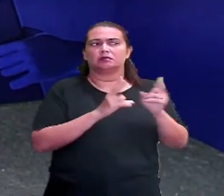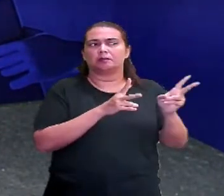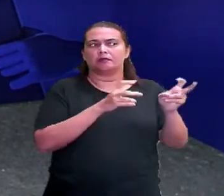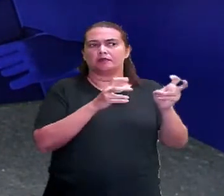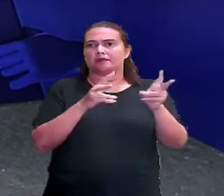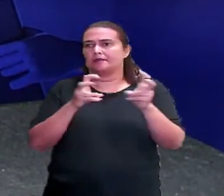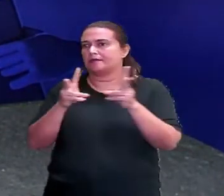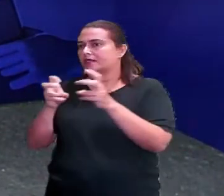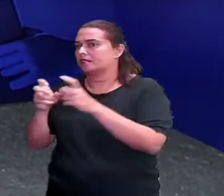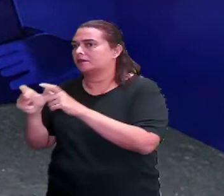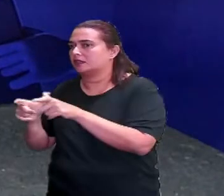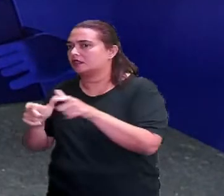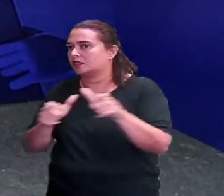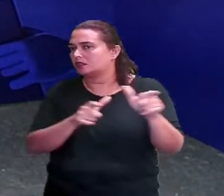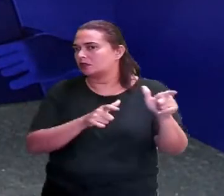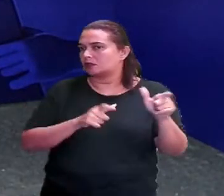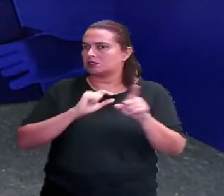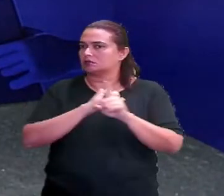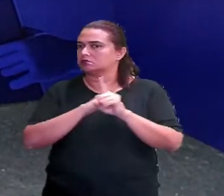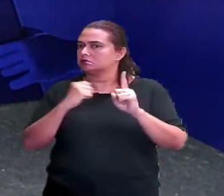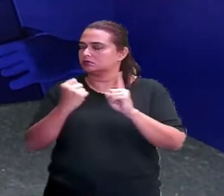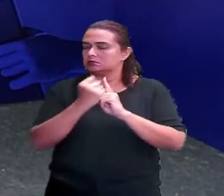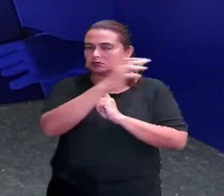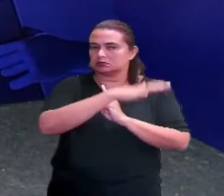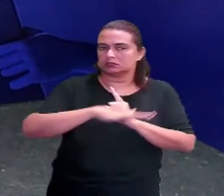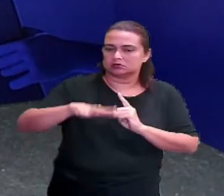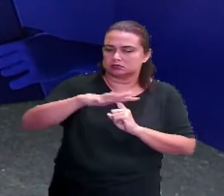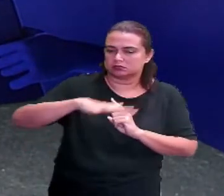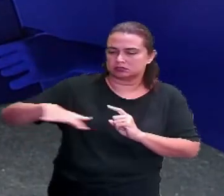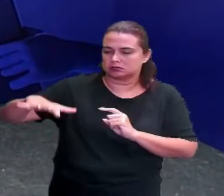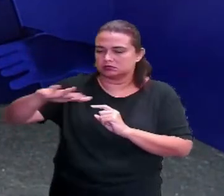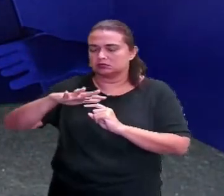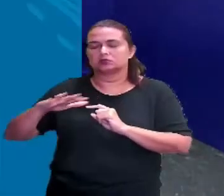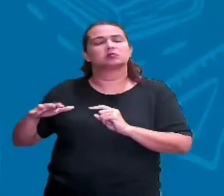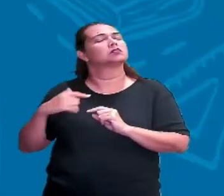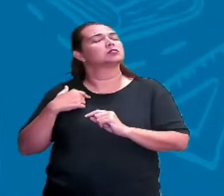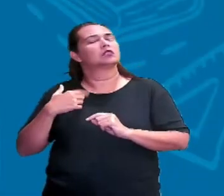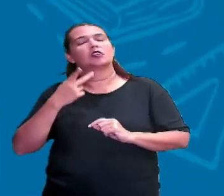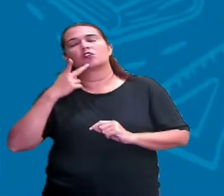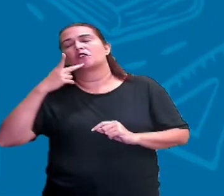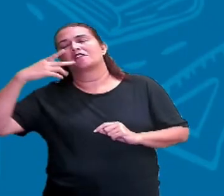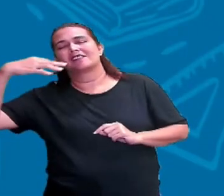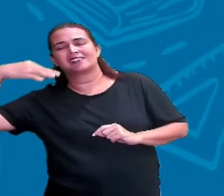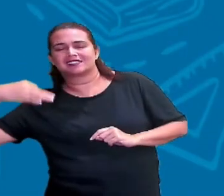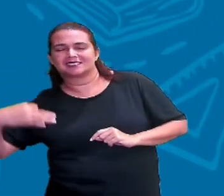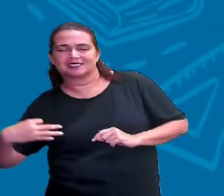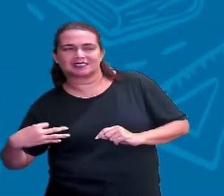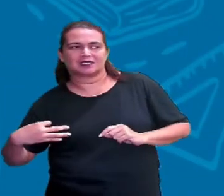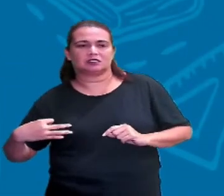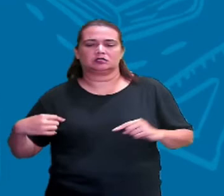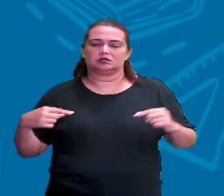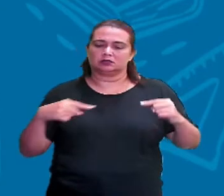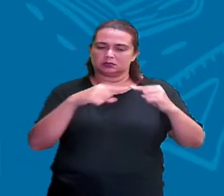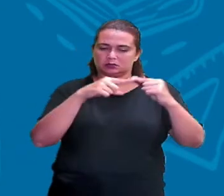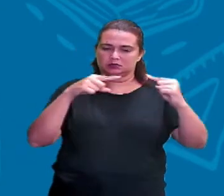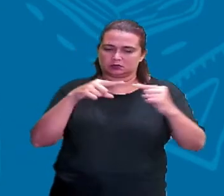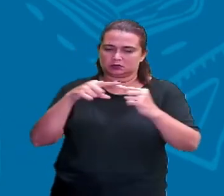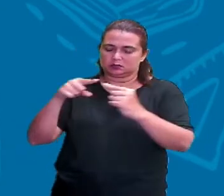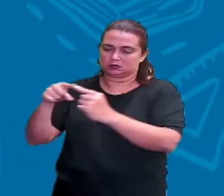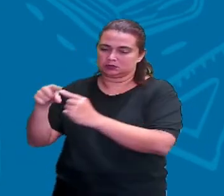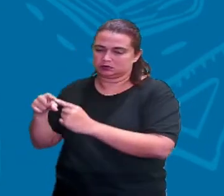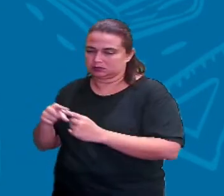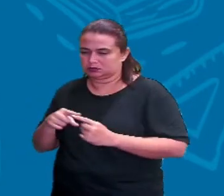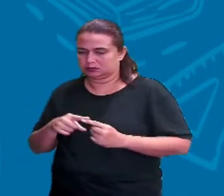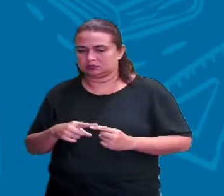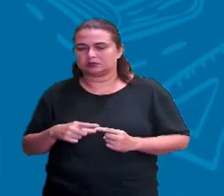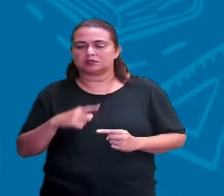as variações estilísticas remetem ao contexto que exige adaptação da fala ou ao estilo dela. Aqui entram as questões da